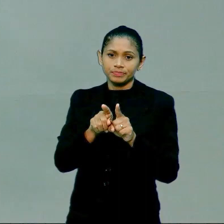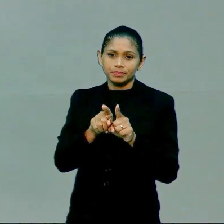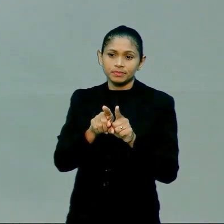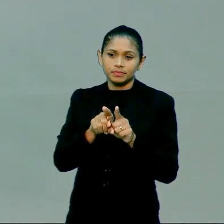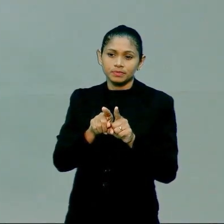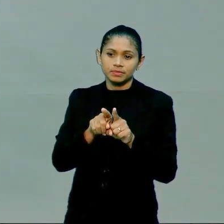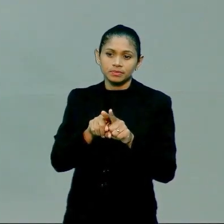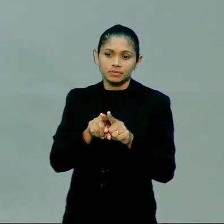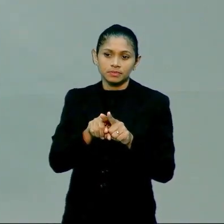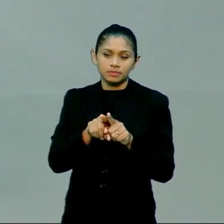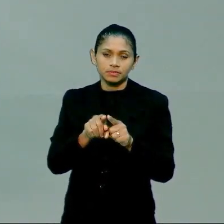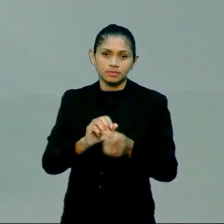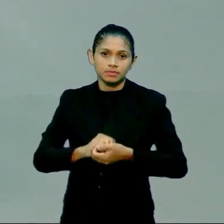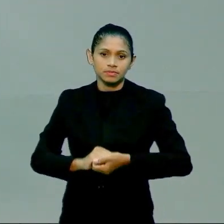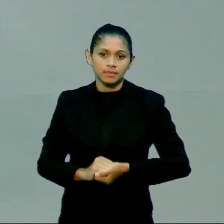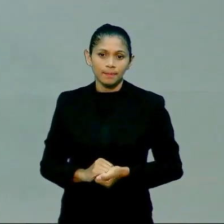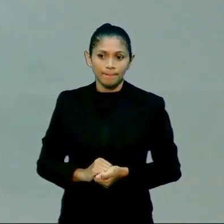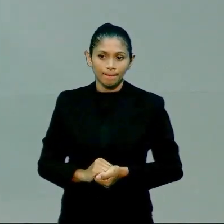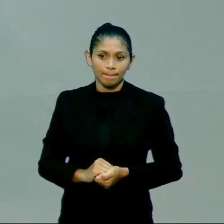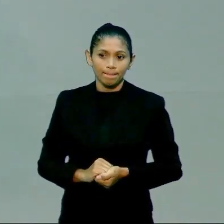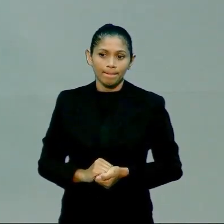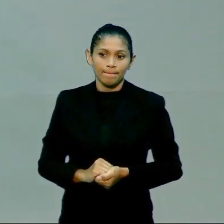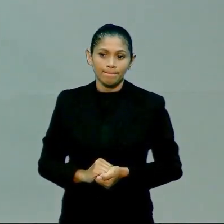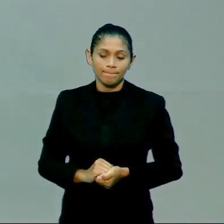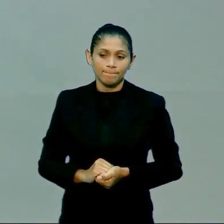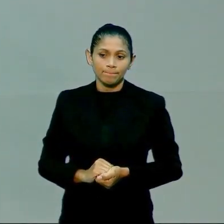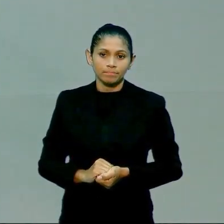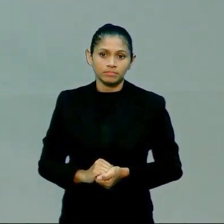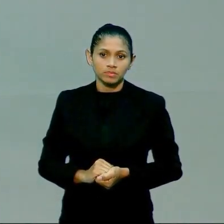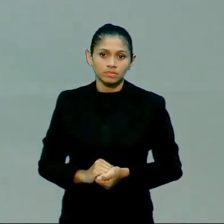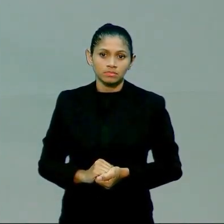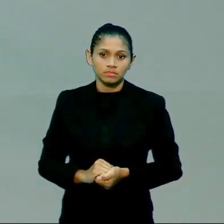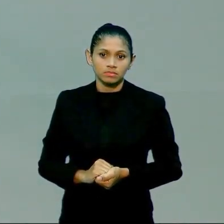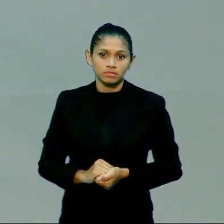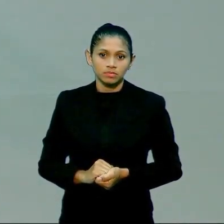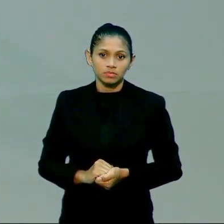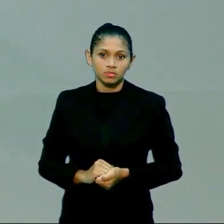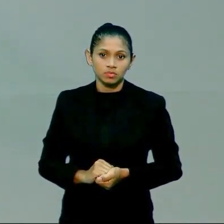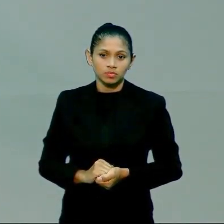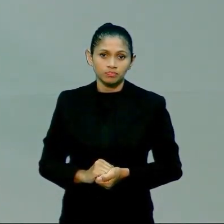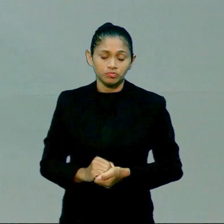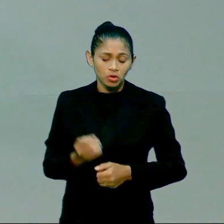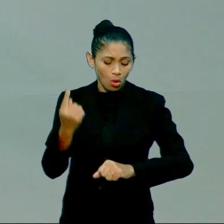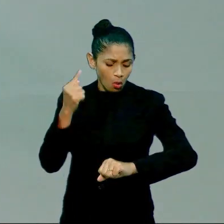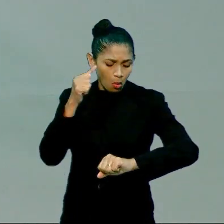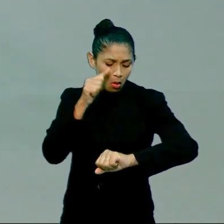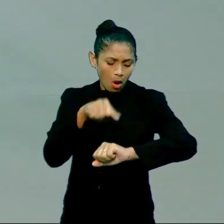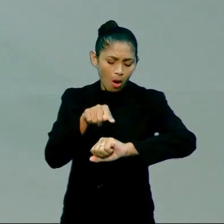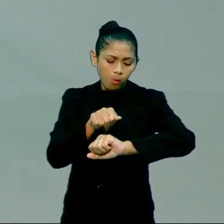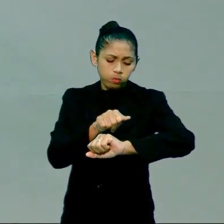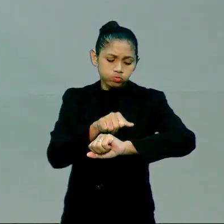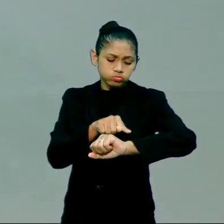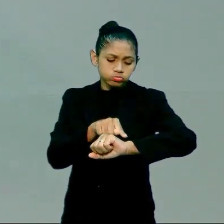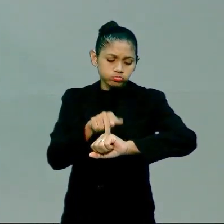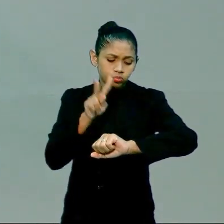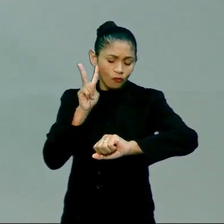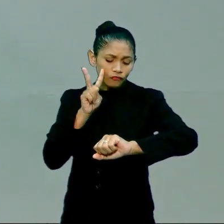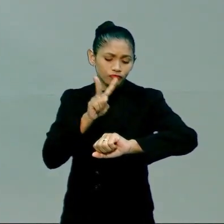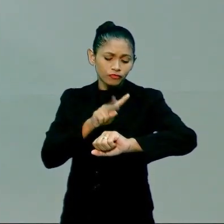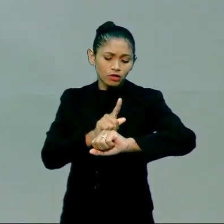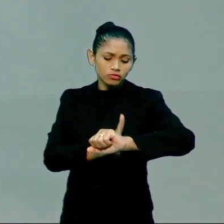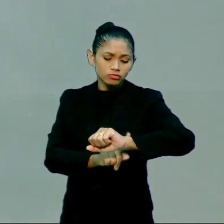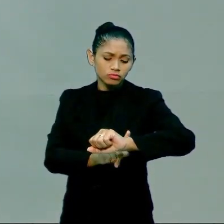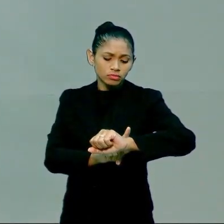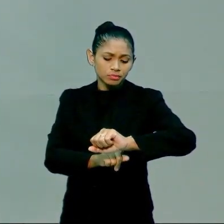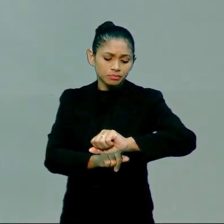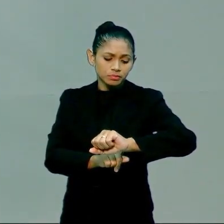reloj e são as 4 e acabo lá a planilha e penso 10 minutos. Ou seja, eu olho o relógio, né? Vejo o tempo e